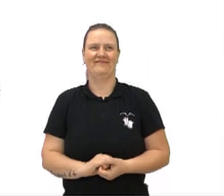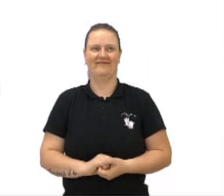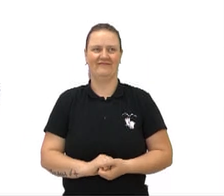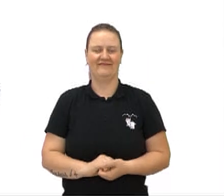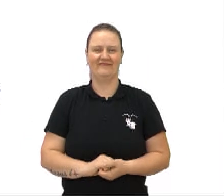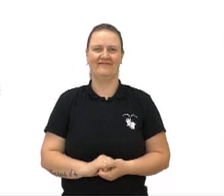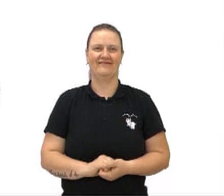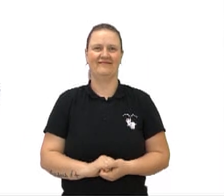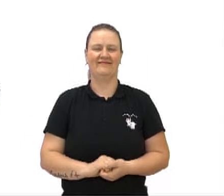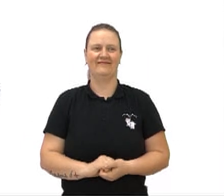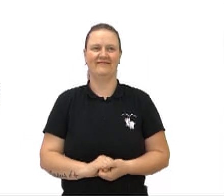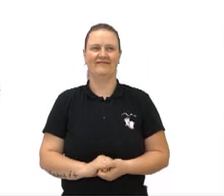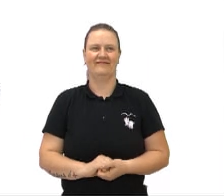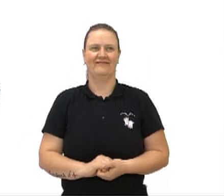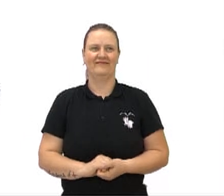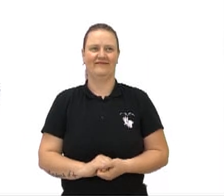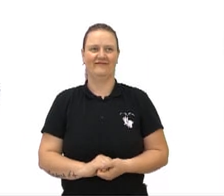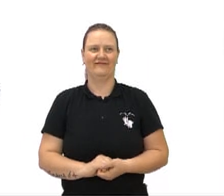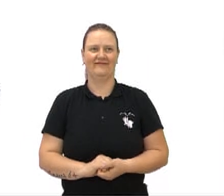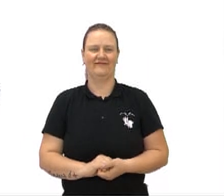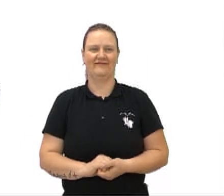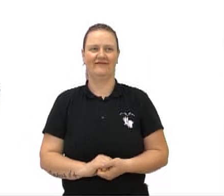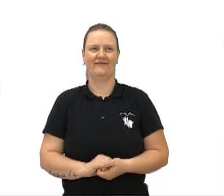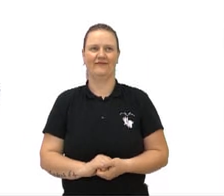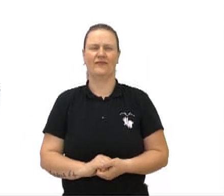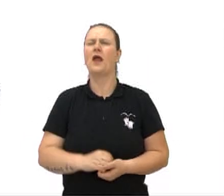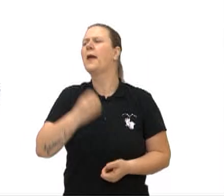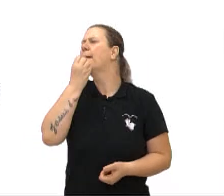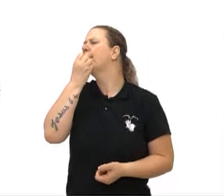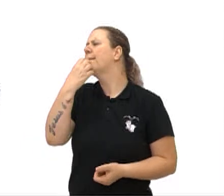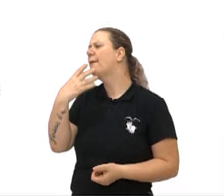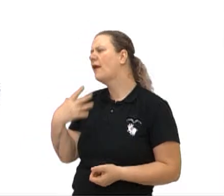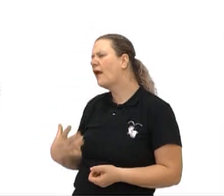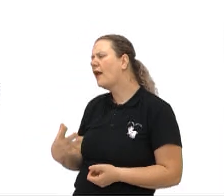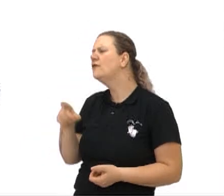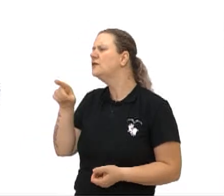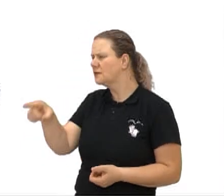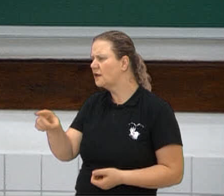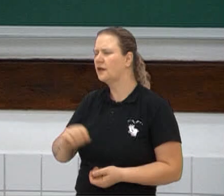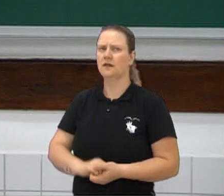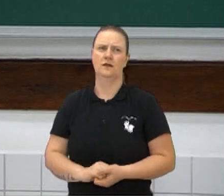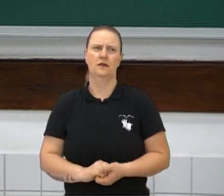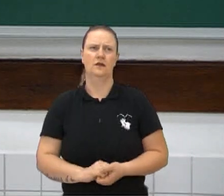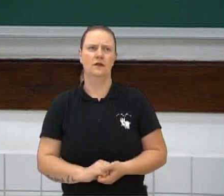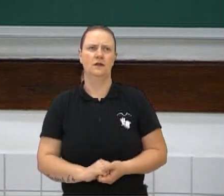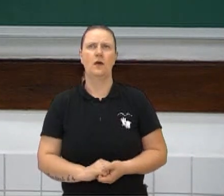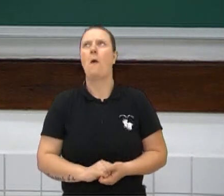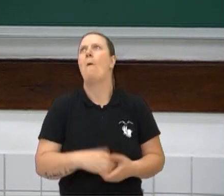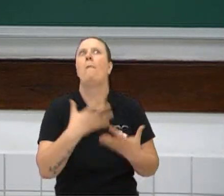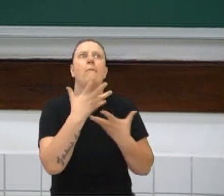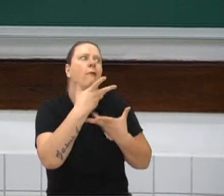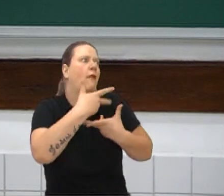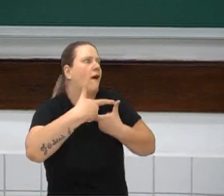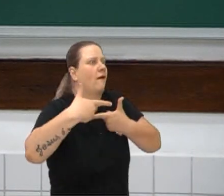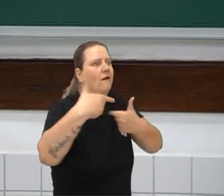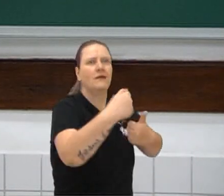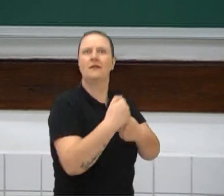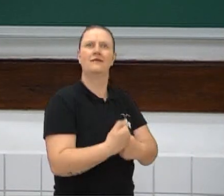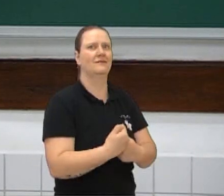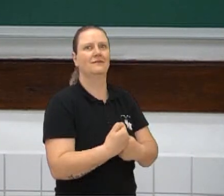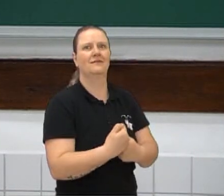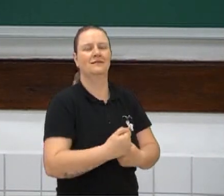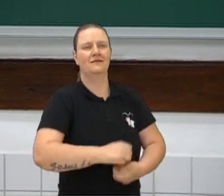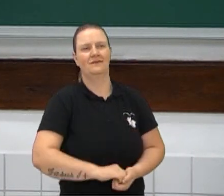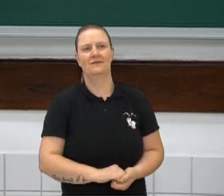muitas gracias. Como estás? Então, bem, e você? Estupendamente, que é quando eu estou muito bem.